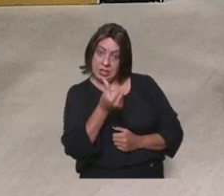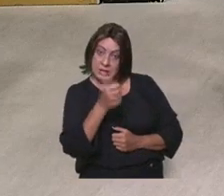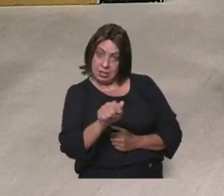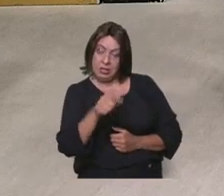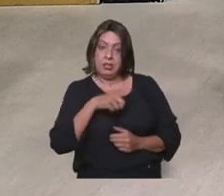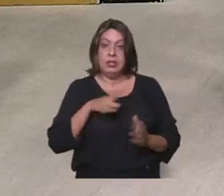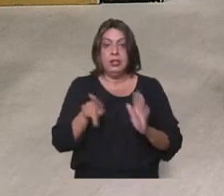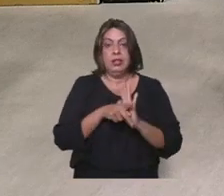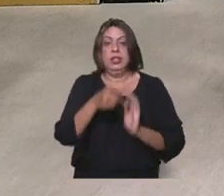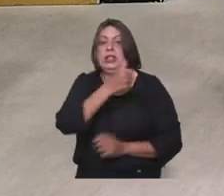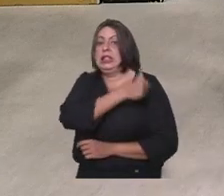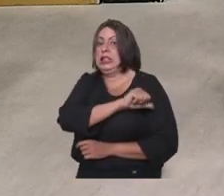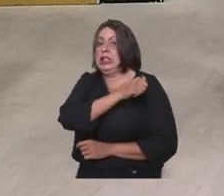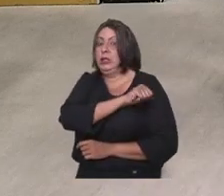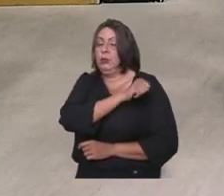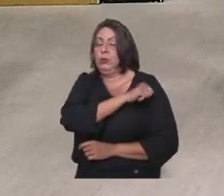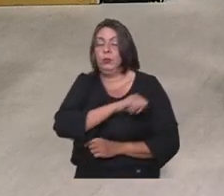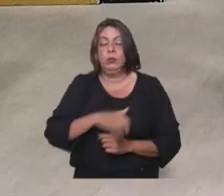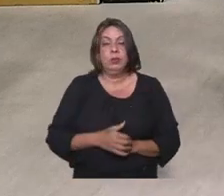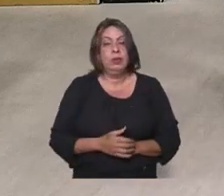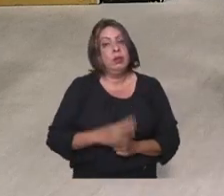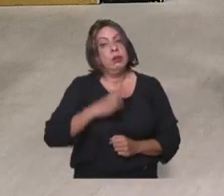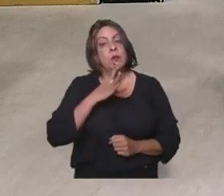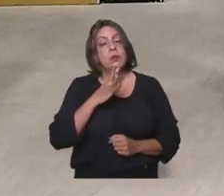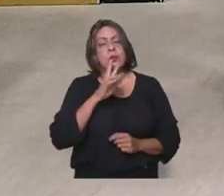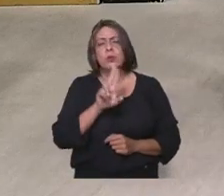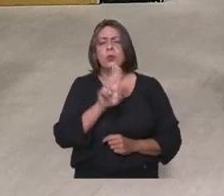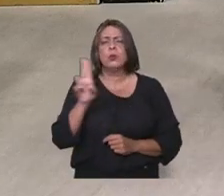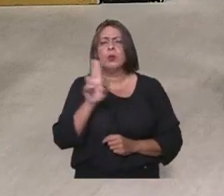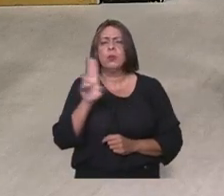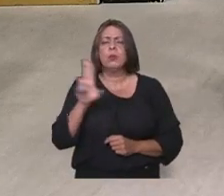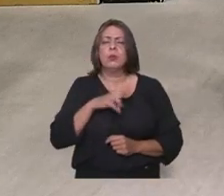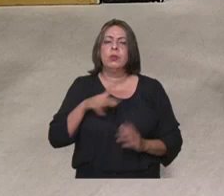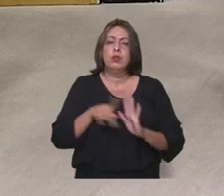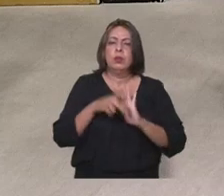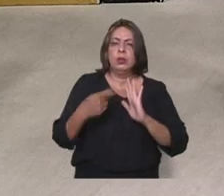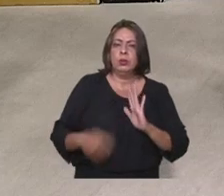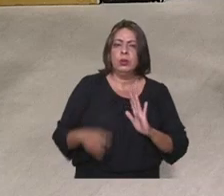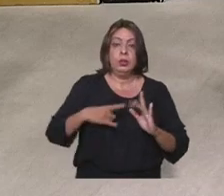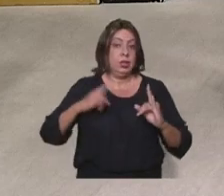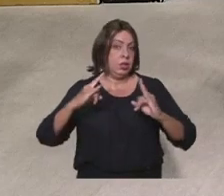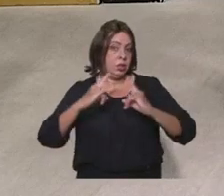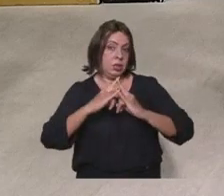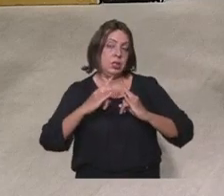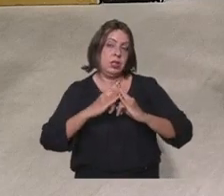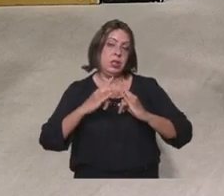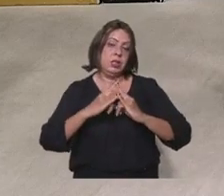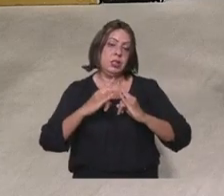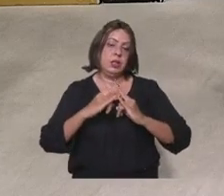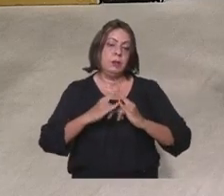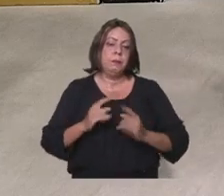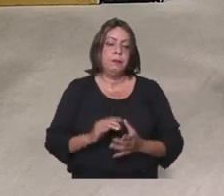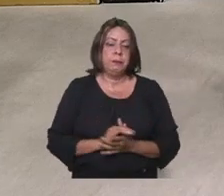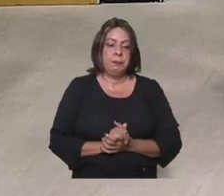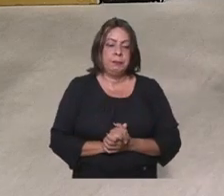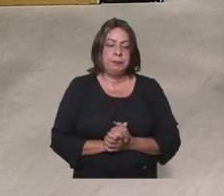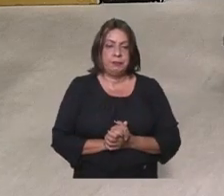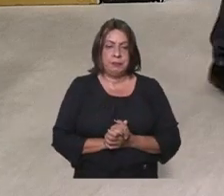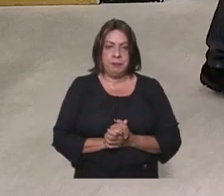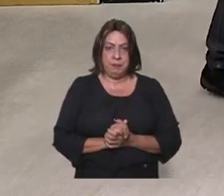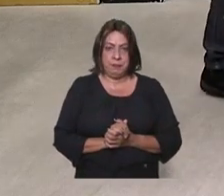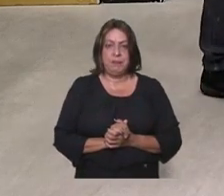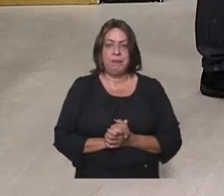1857, na cidade do Rio de Janeiro, que atualmente é conhecida essa instituição como Instituto Nacional de Educação de Surdos,